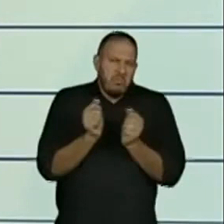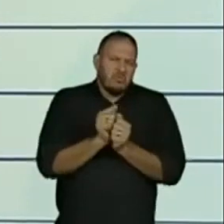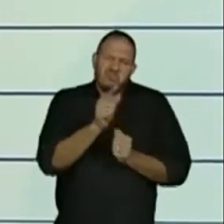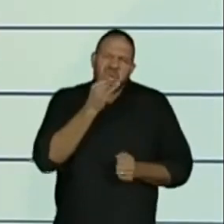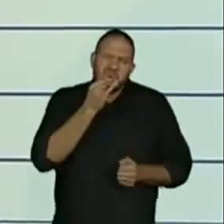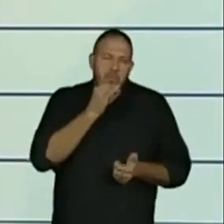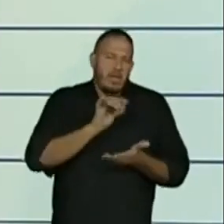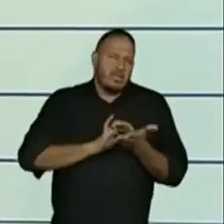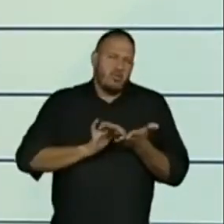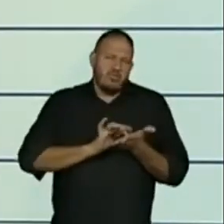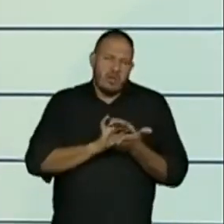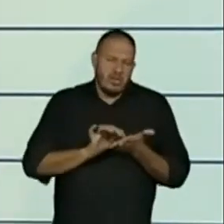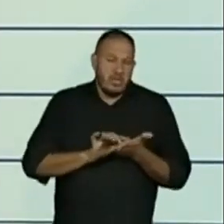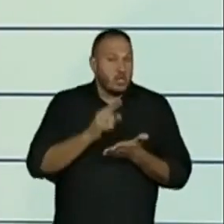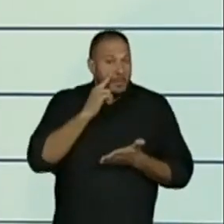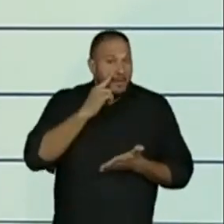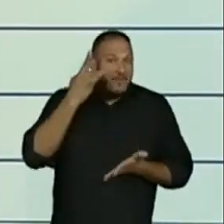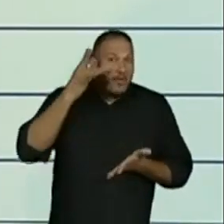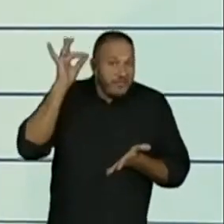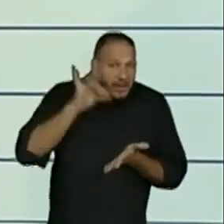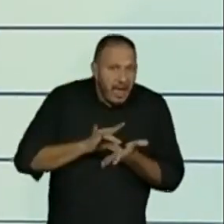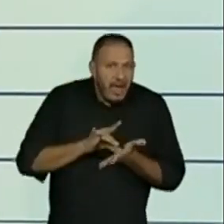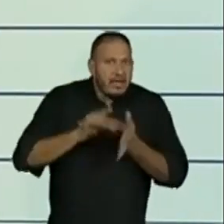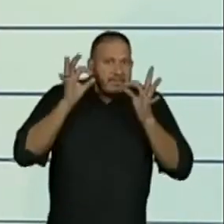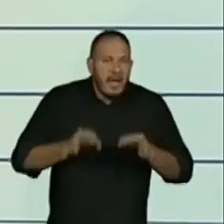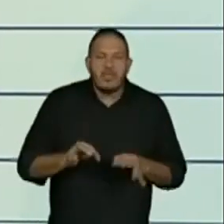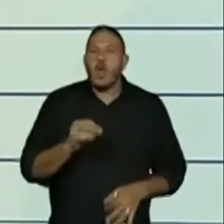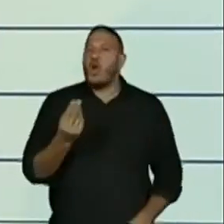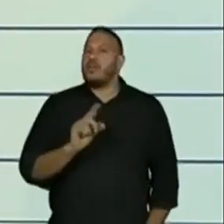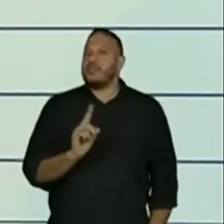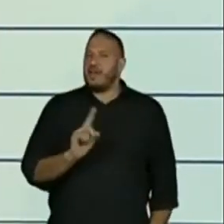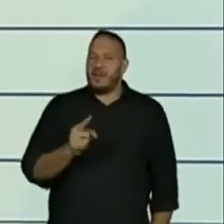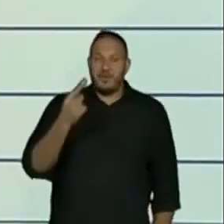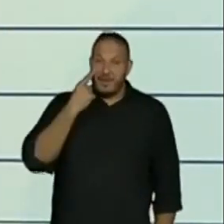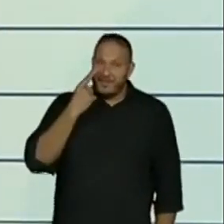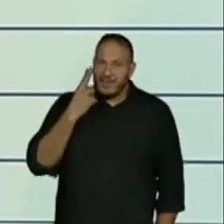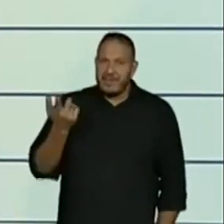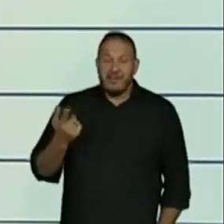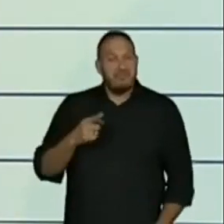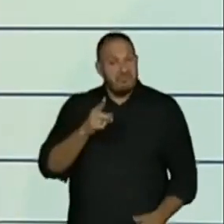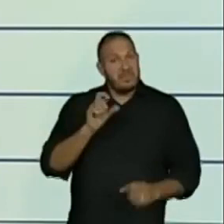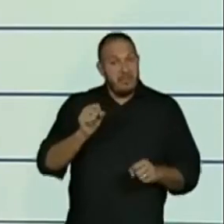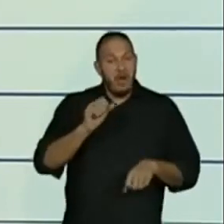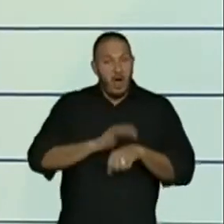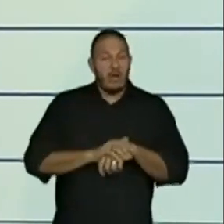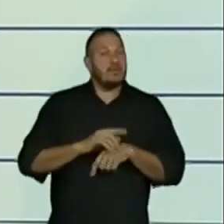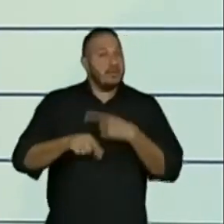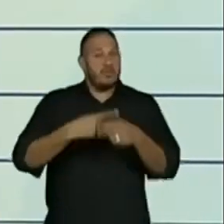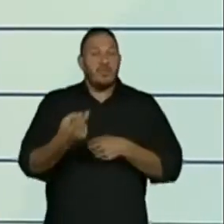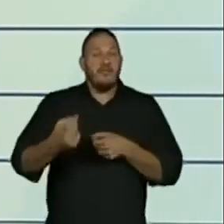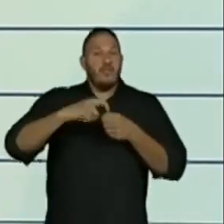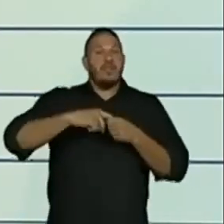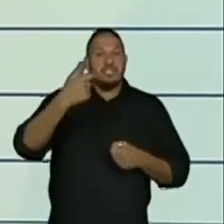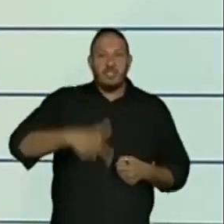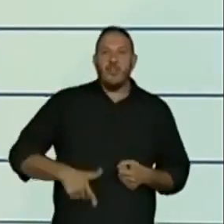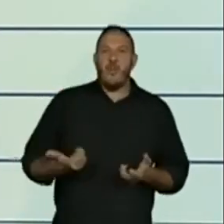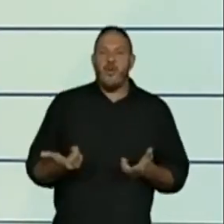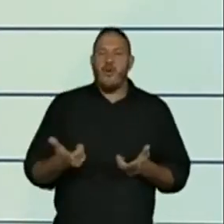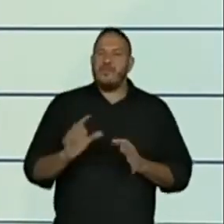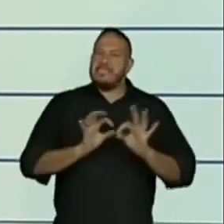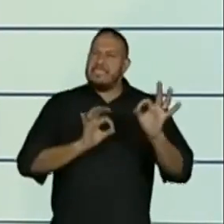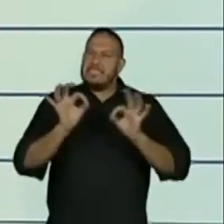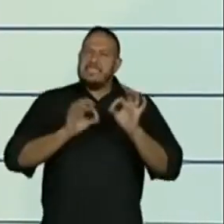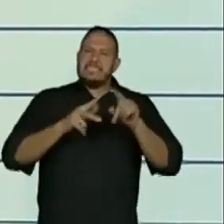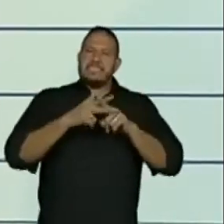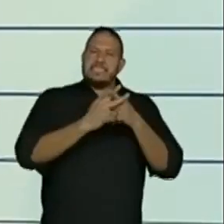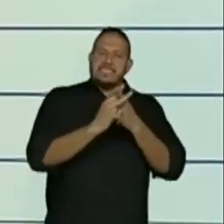calculadora, para você confirmar se o resultado é isso mesmo, não é? E aí você pode retomar aí o processo e corrigir